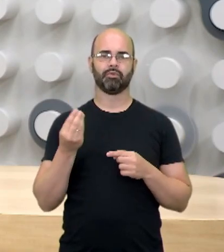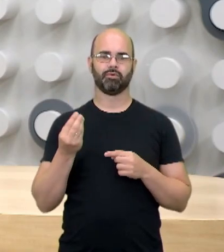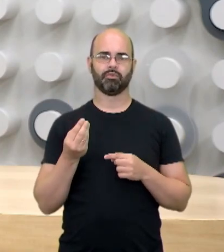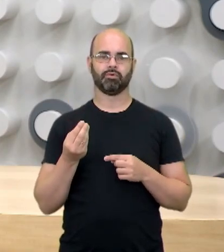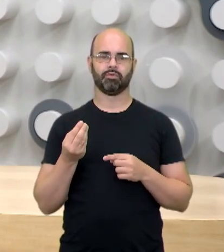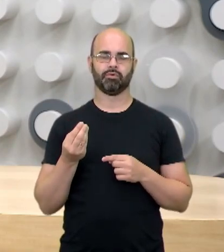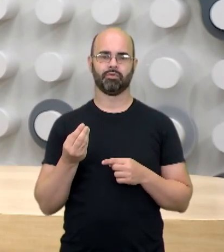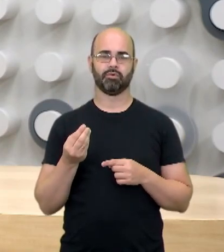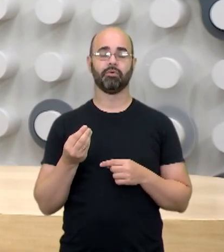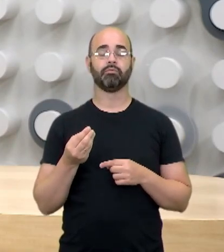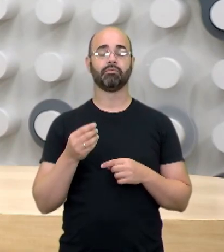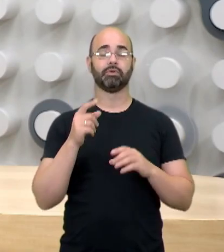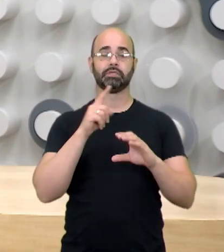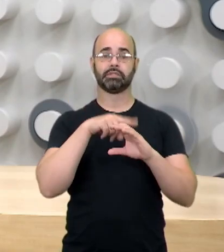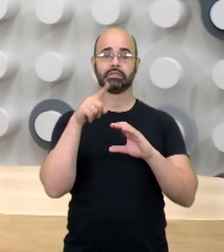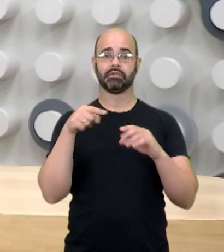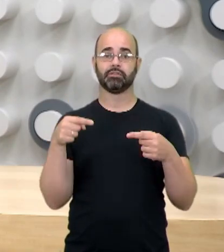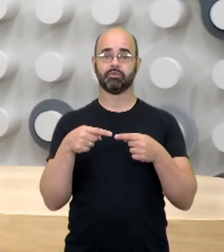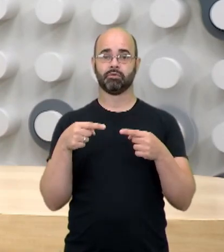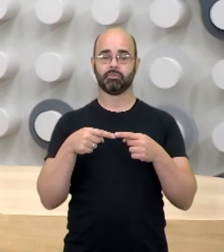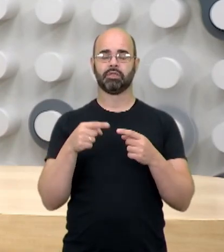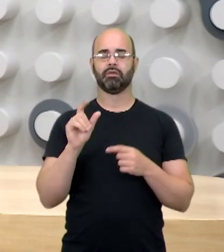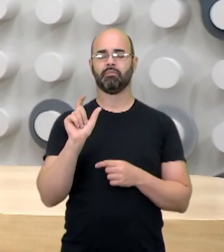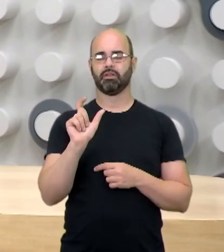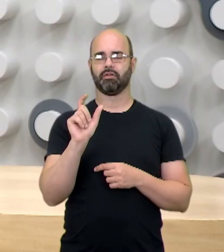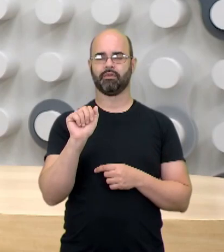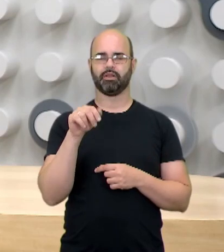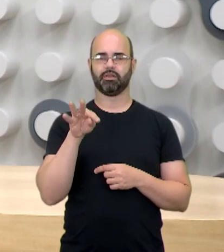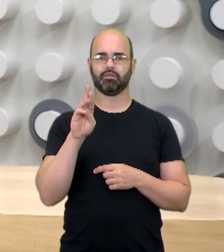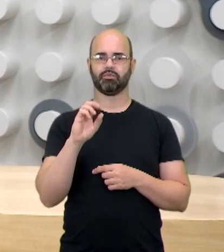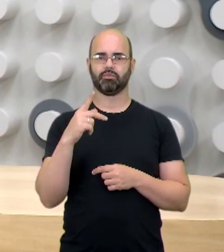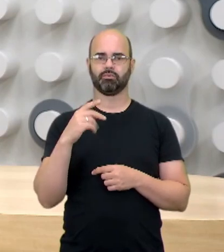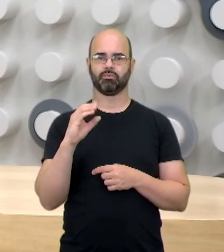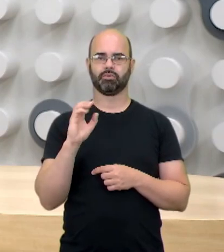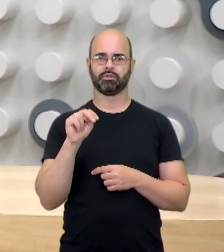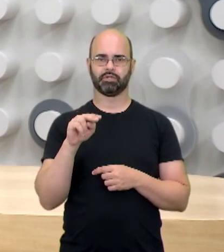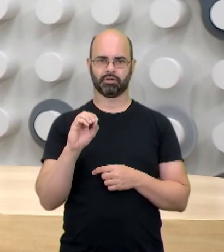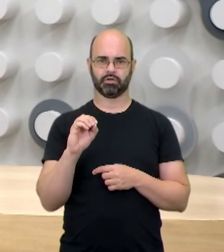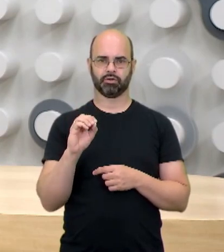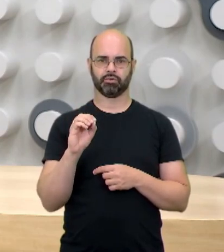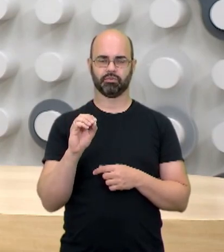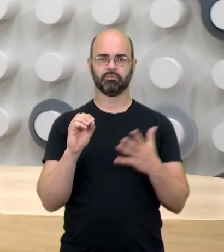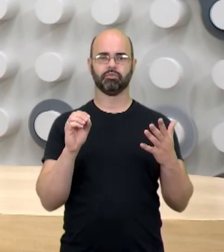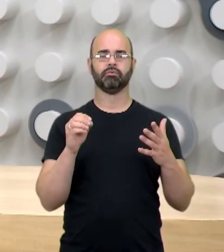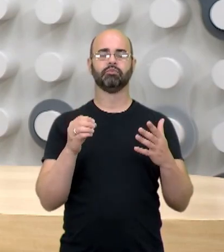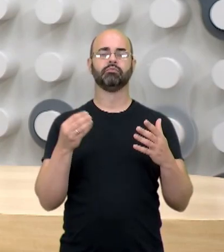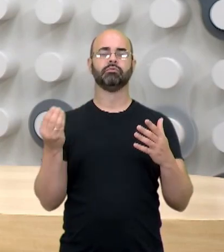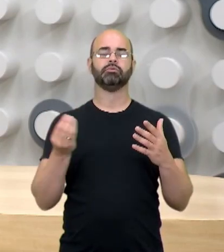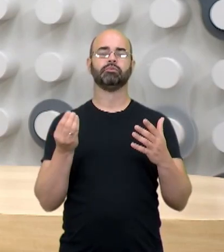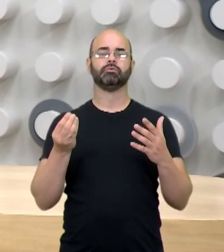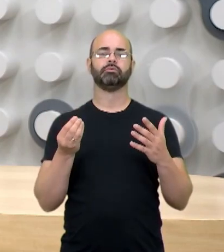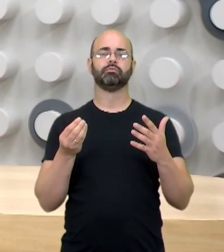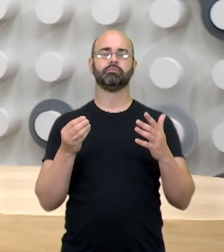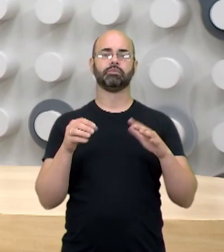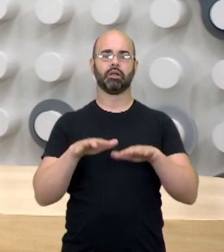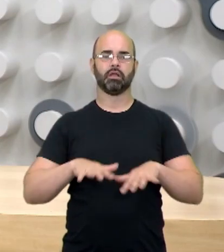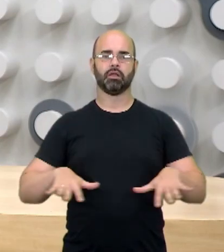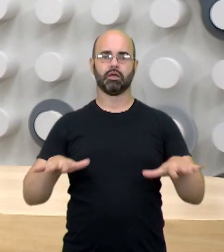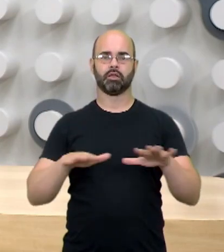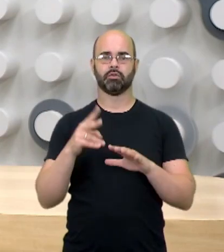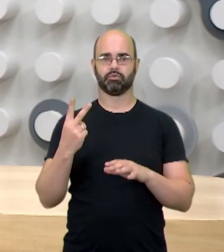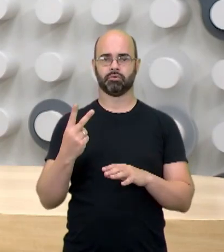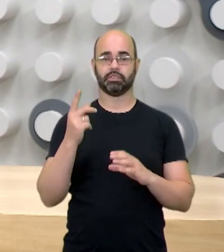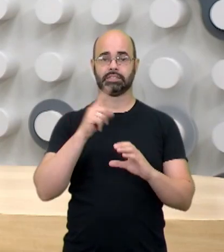discussão, aí, o diálogo do antropoceno, se juntou o que o aprofundamento trabalha, né, com 2 áreas, as ciências